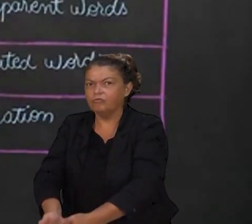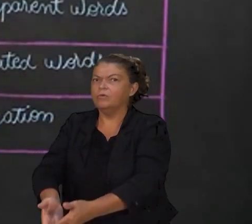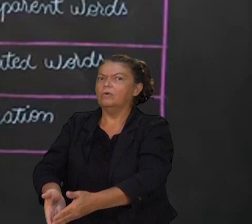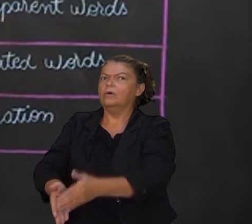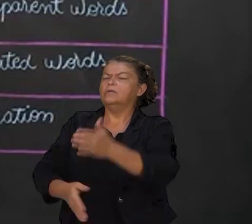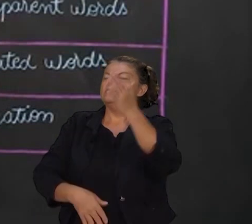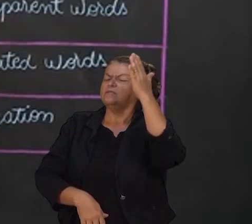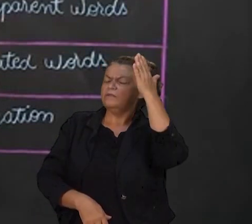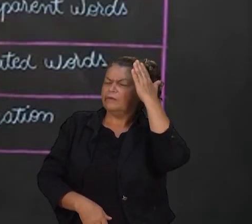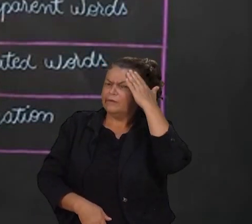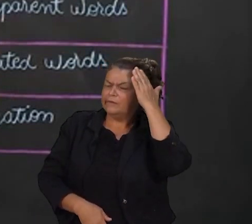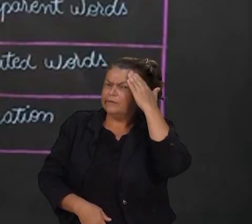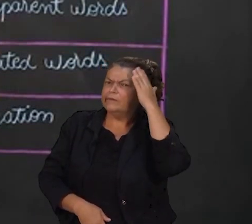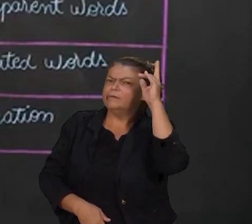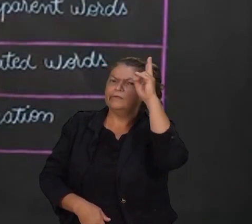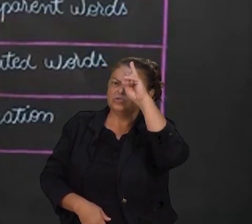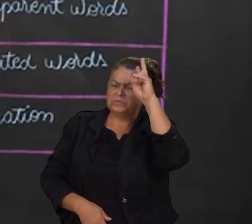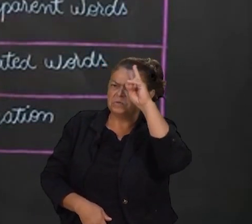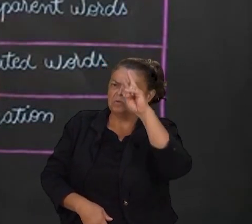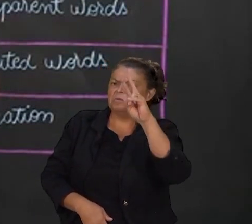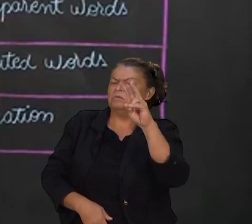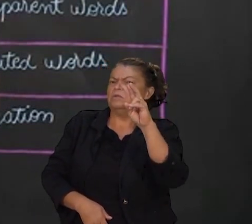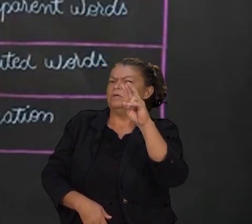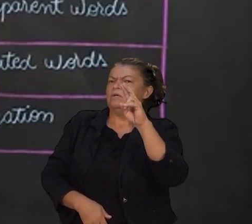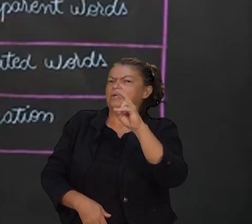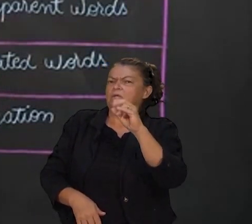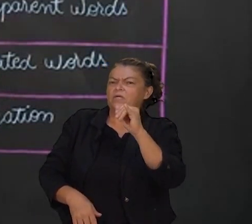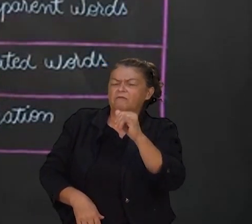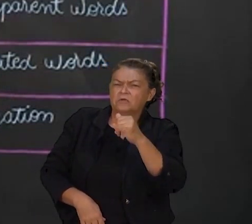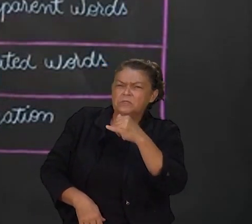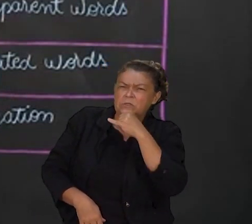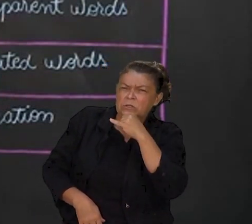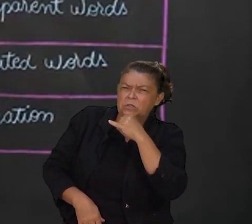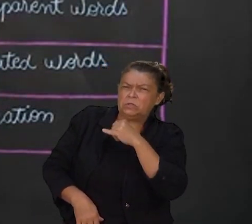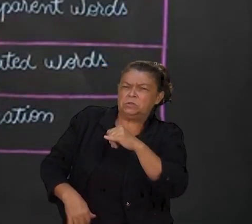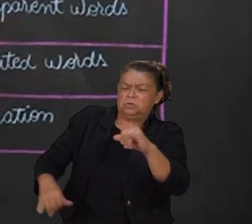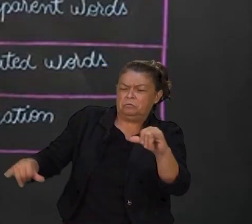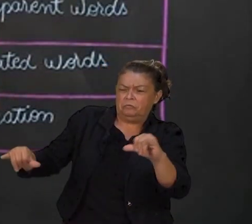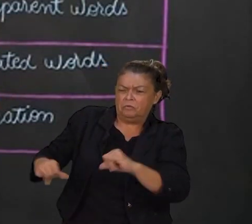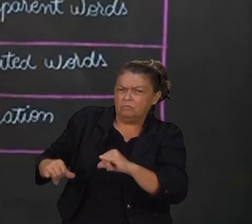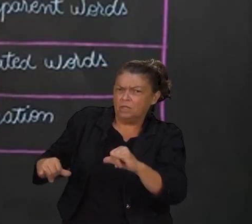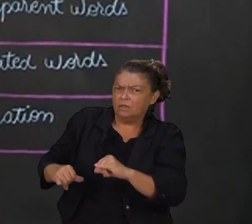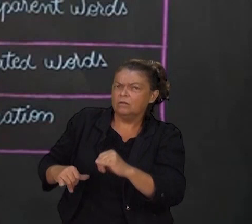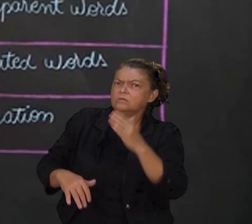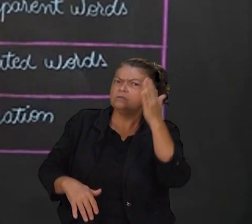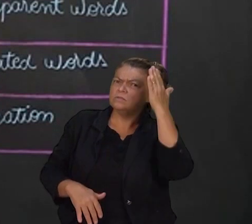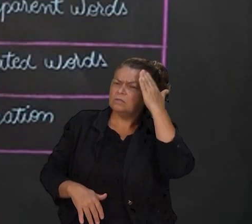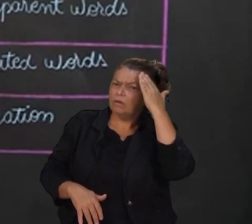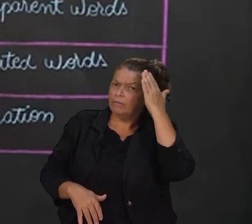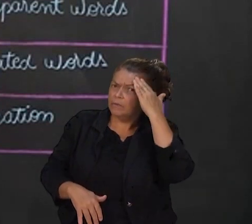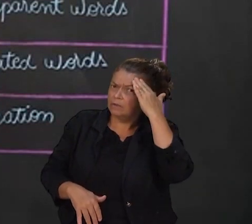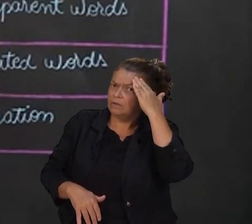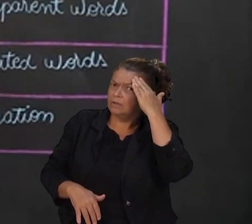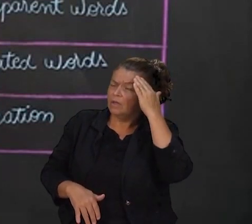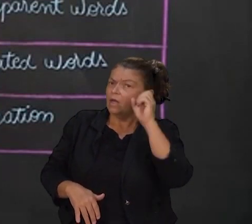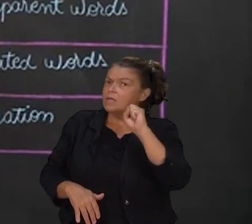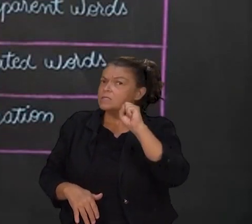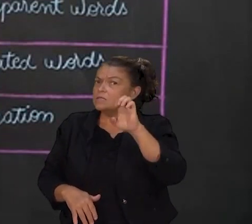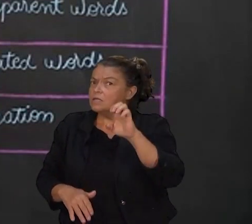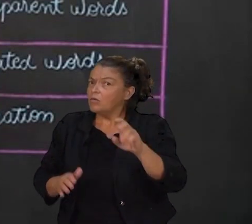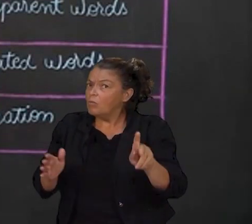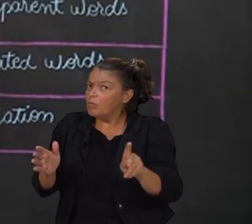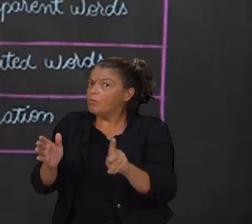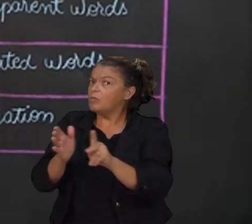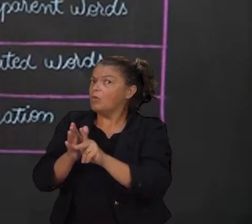que ele afundou, ele bateu num iceberg. E eu quero saber se aqui nesse texto está dizendo quando